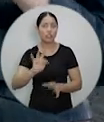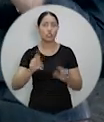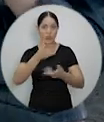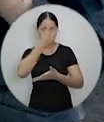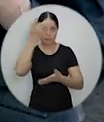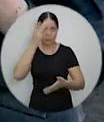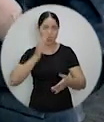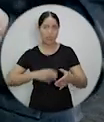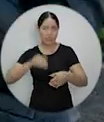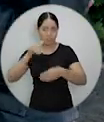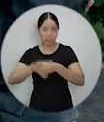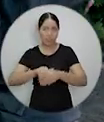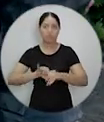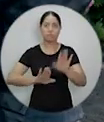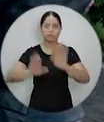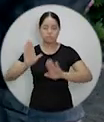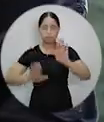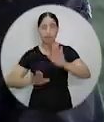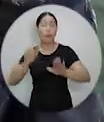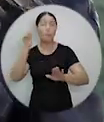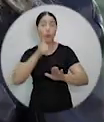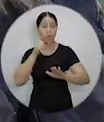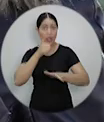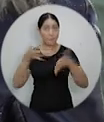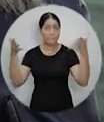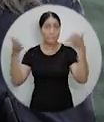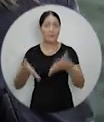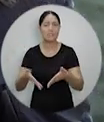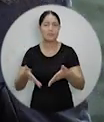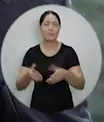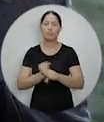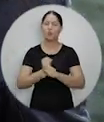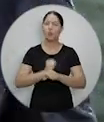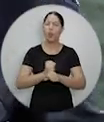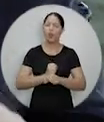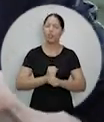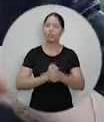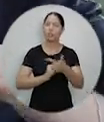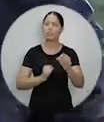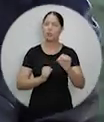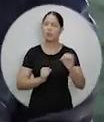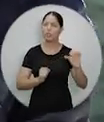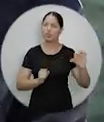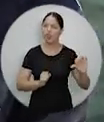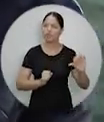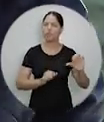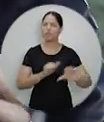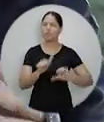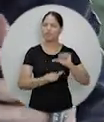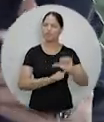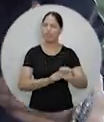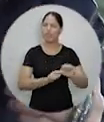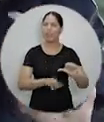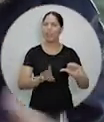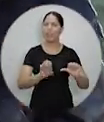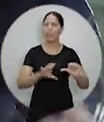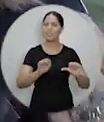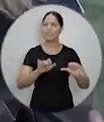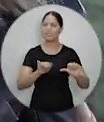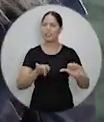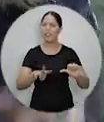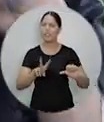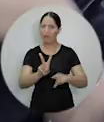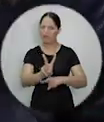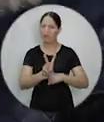dos candidatos para as mulheres. Posteriormente, em 2009, foi substituído esse verbo reservar